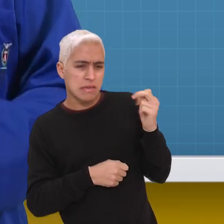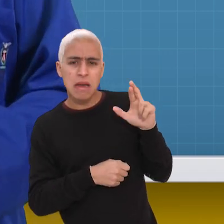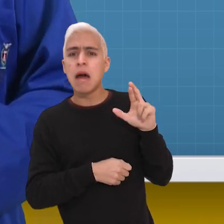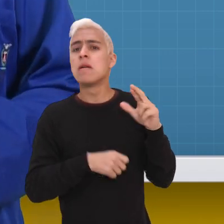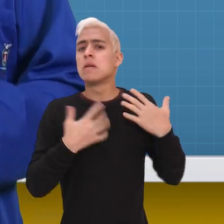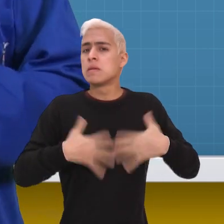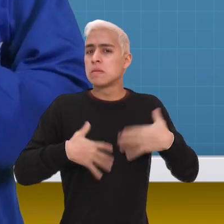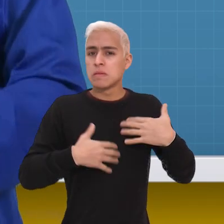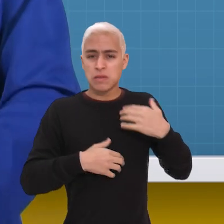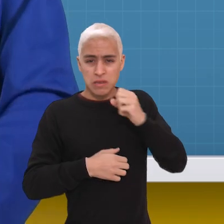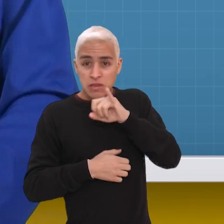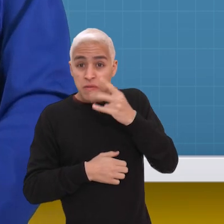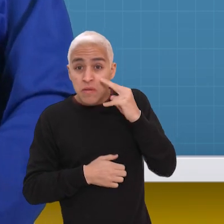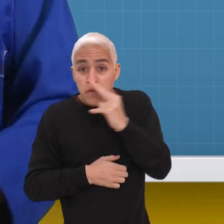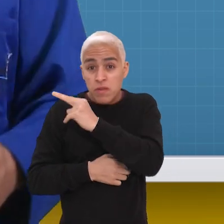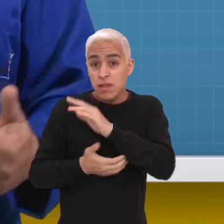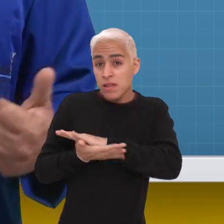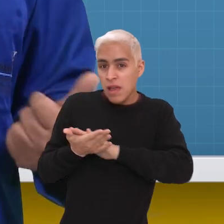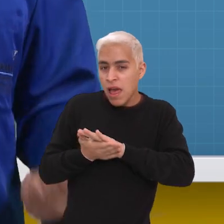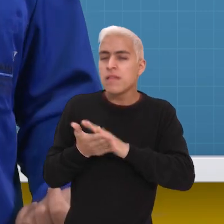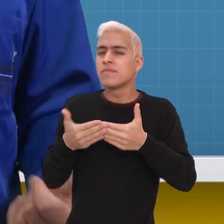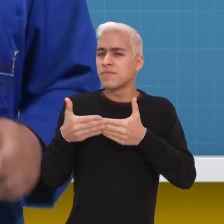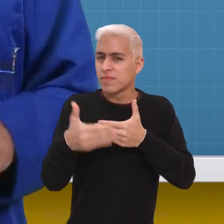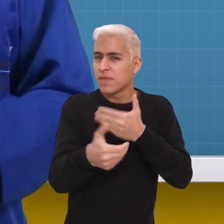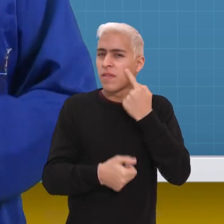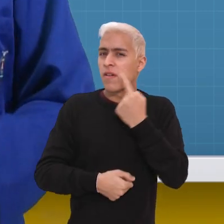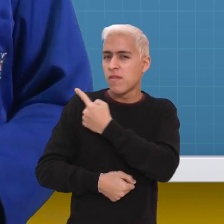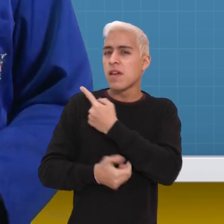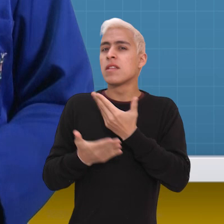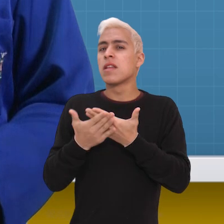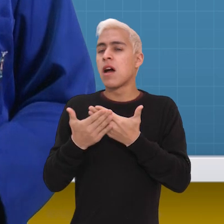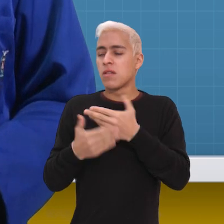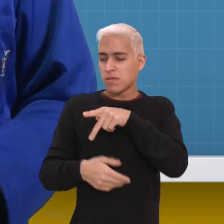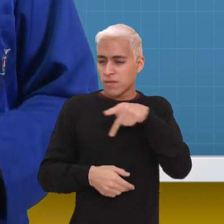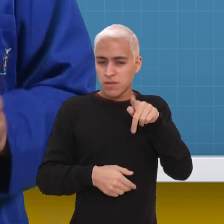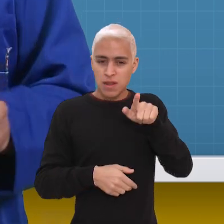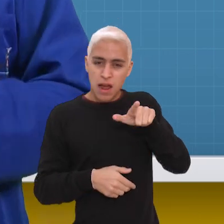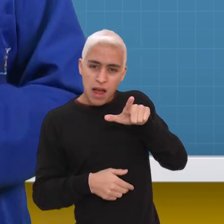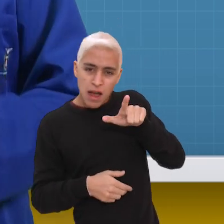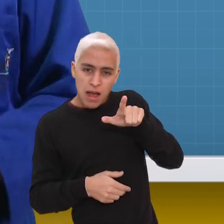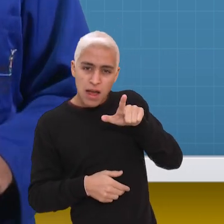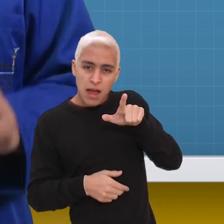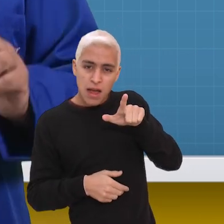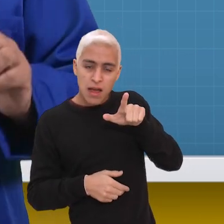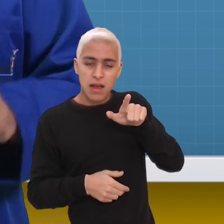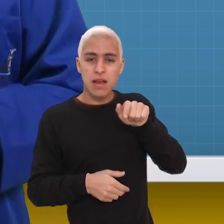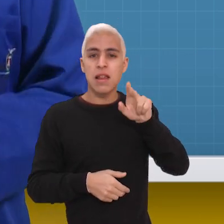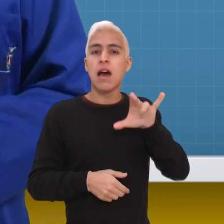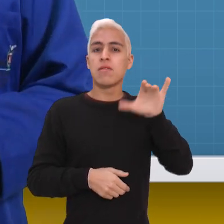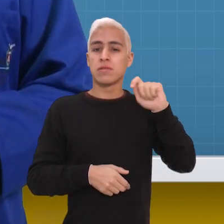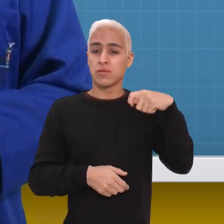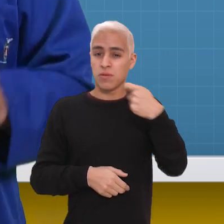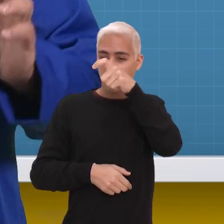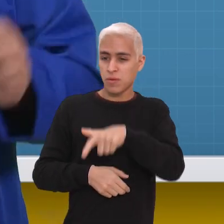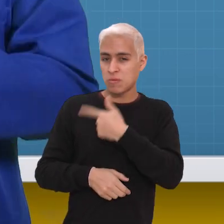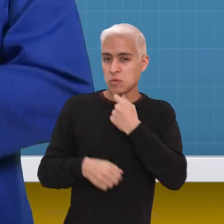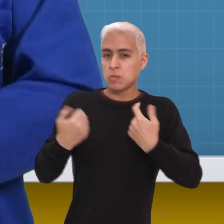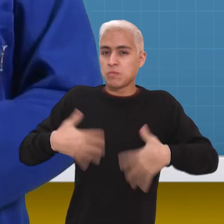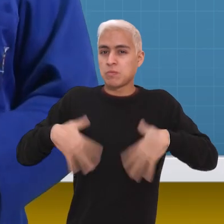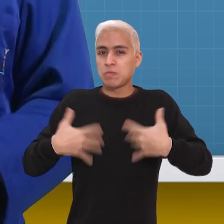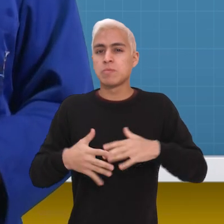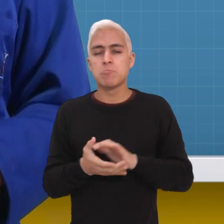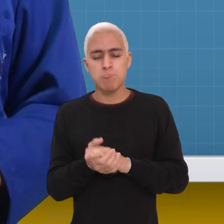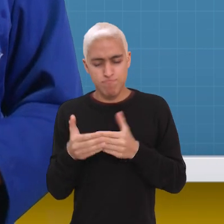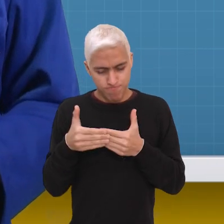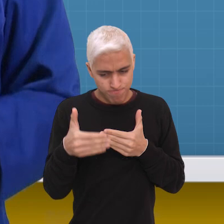Niemeyer. Se vocês não viram, vocês vão ver lá na aula da professora Gláucia um pouquinho mais dele. Mas vamos